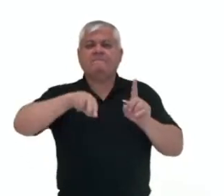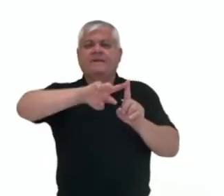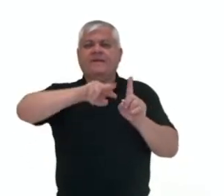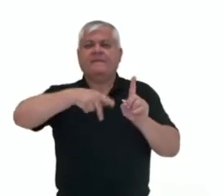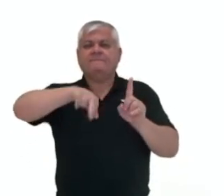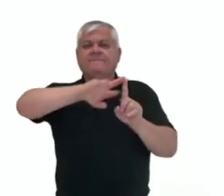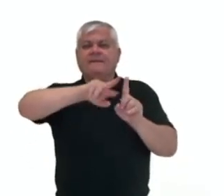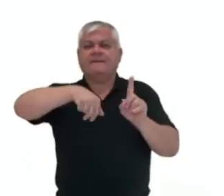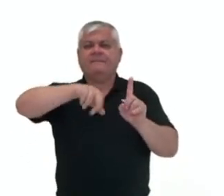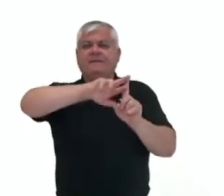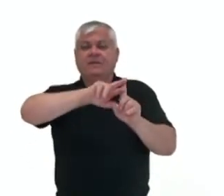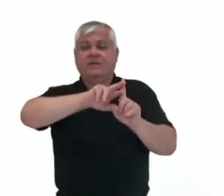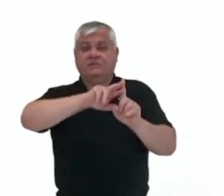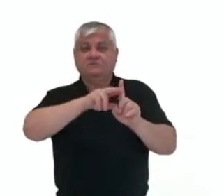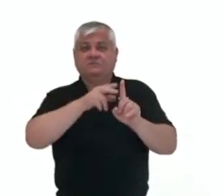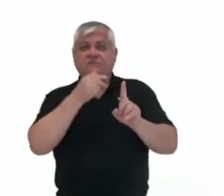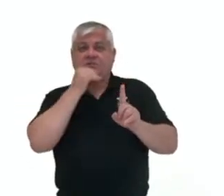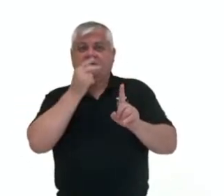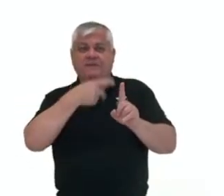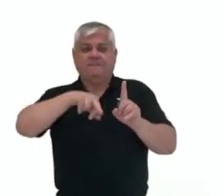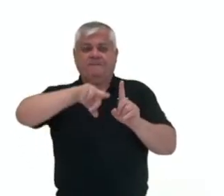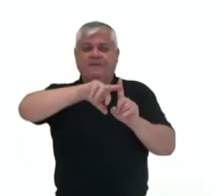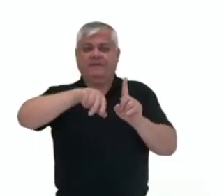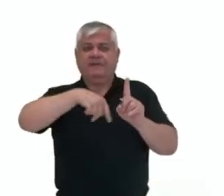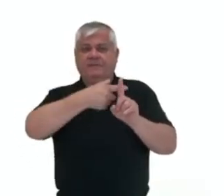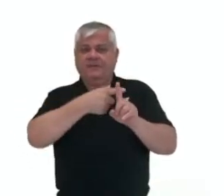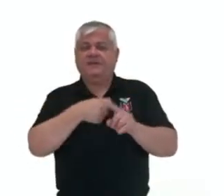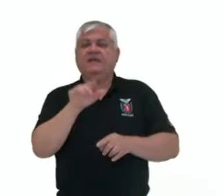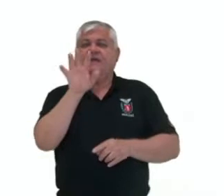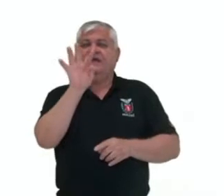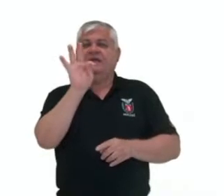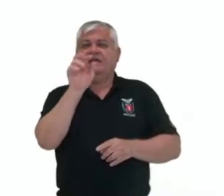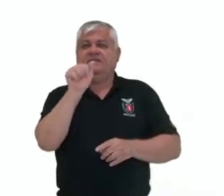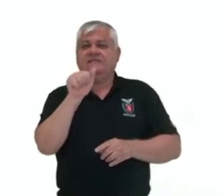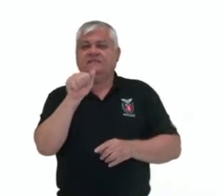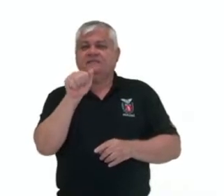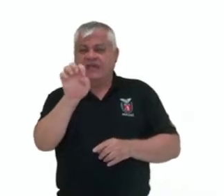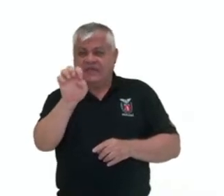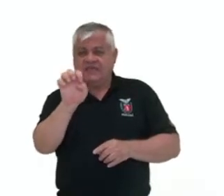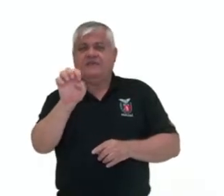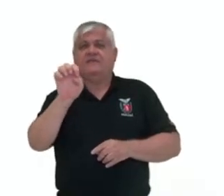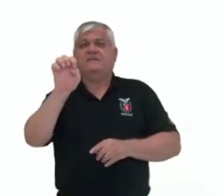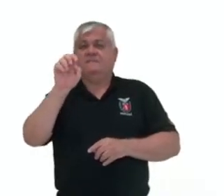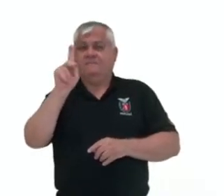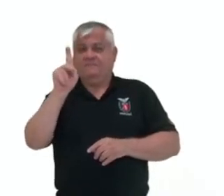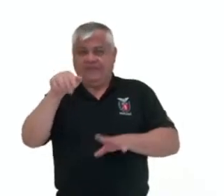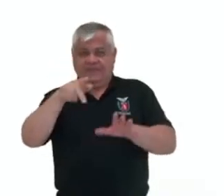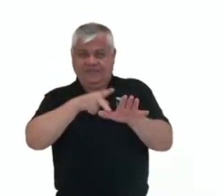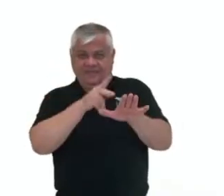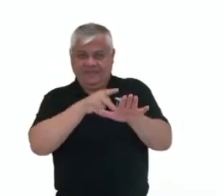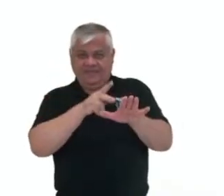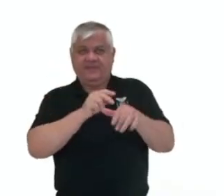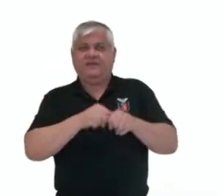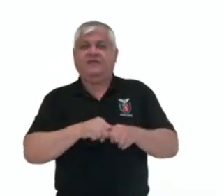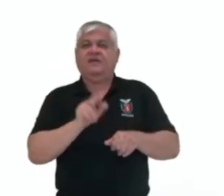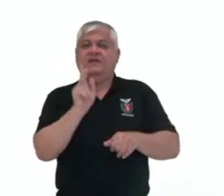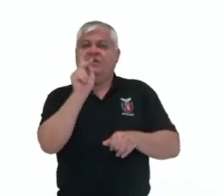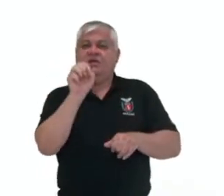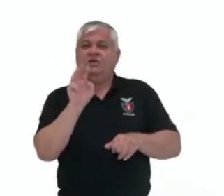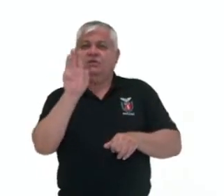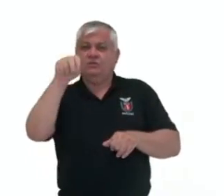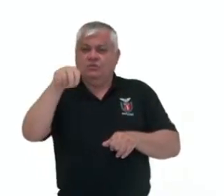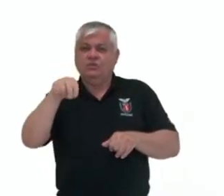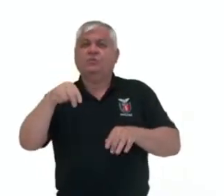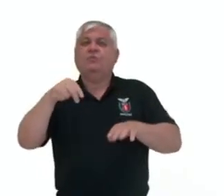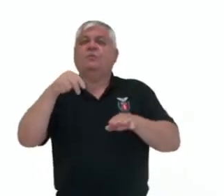das mãos só. Taekwondo, pé, mão e caminho. É arte marcial sul-coreana que originou